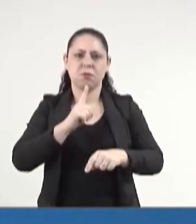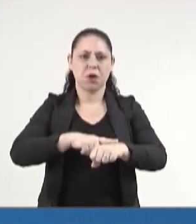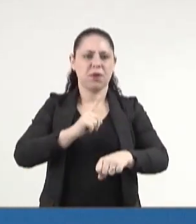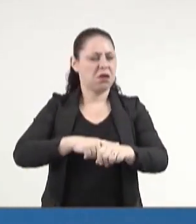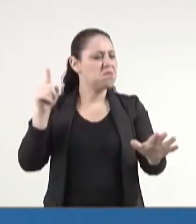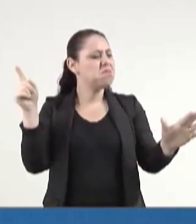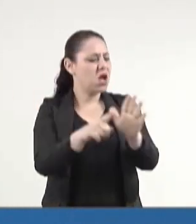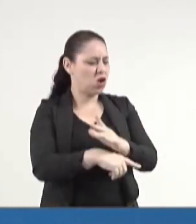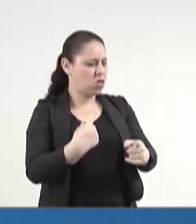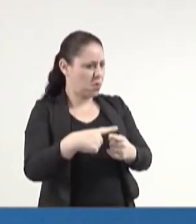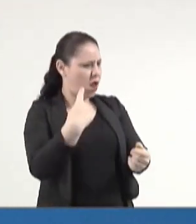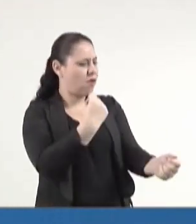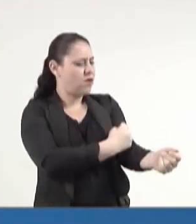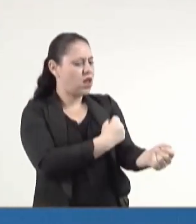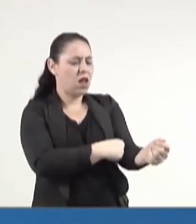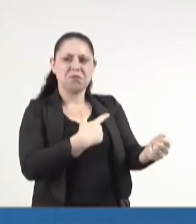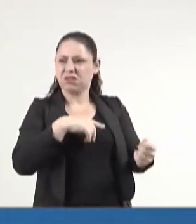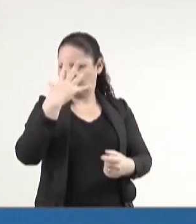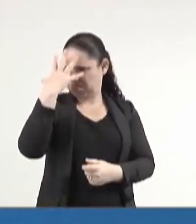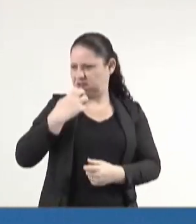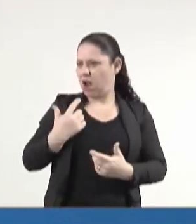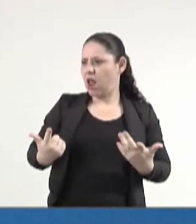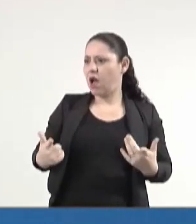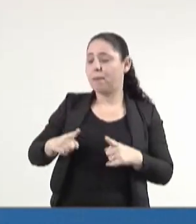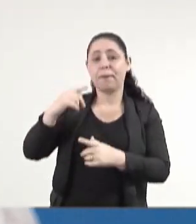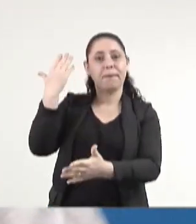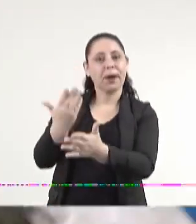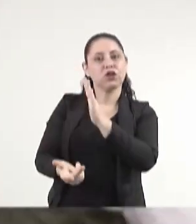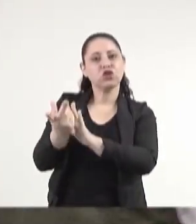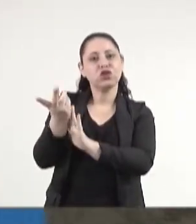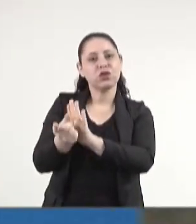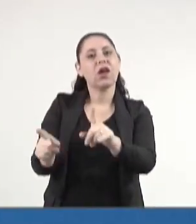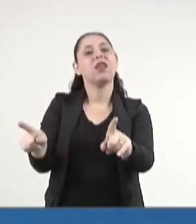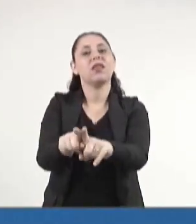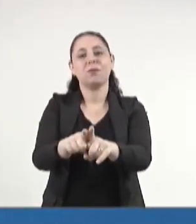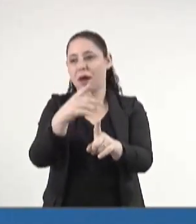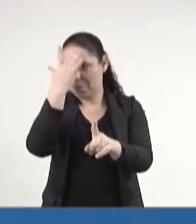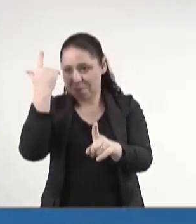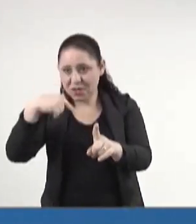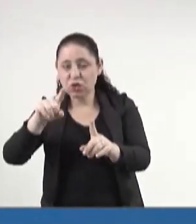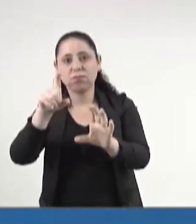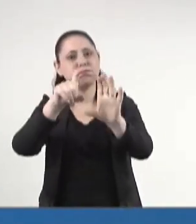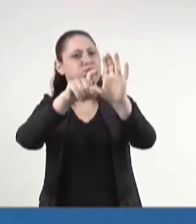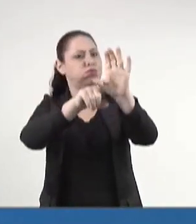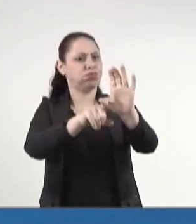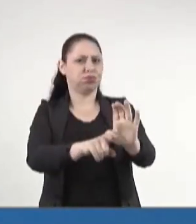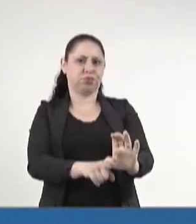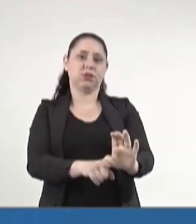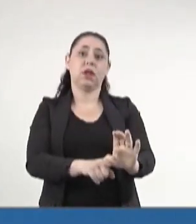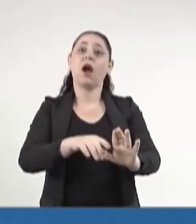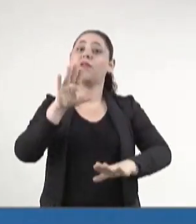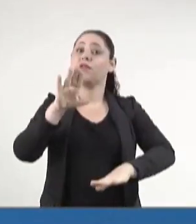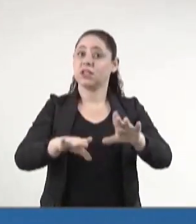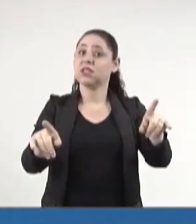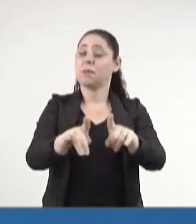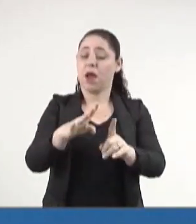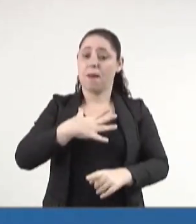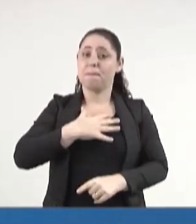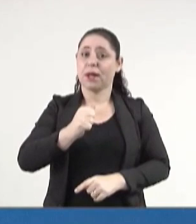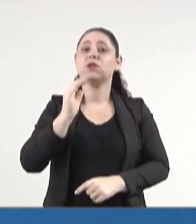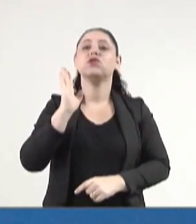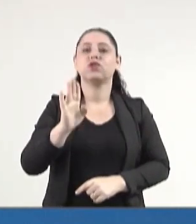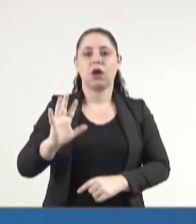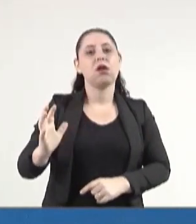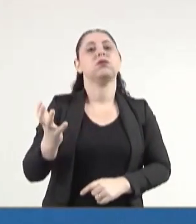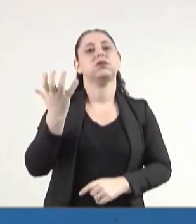quando questionado sobre o vício, além de extrema perda financeira, levando muitas pessoas a dívidas imensas e até mesmo ao